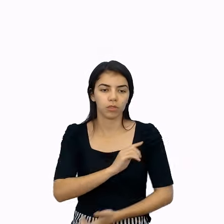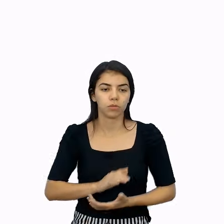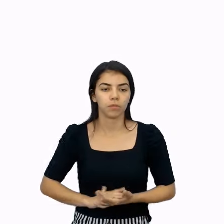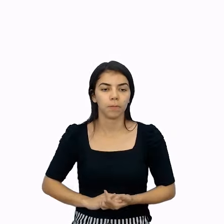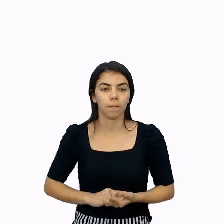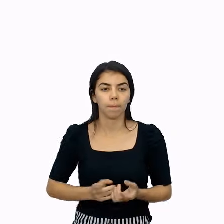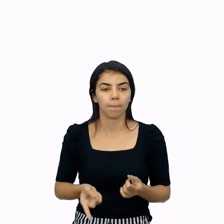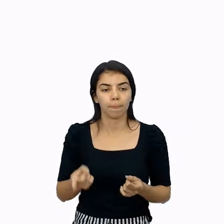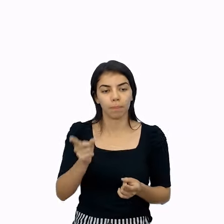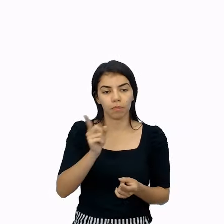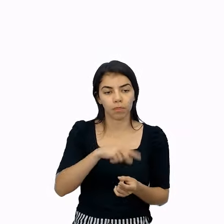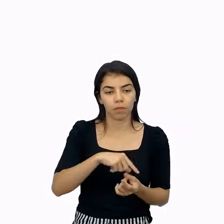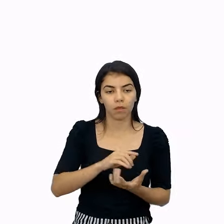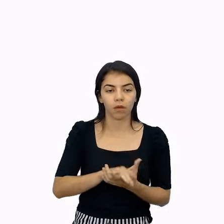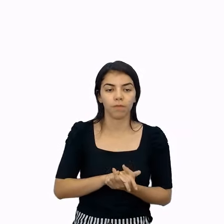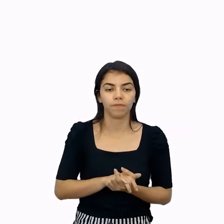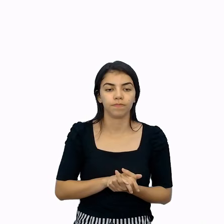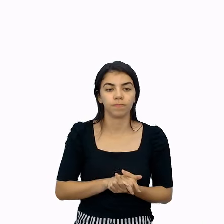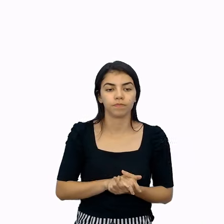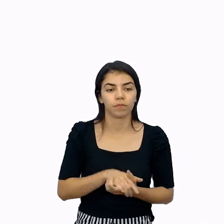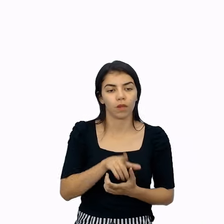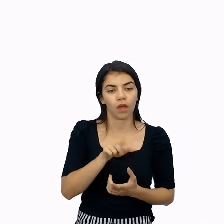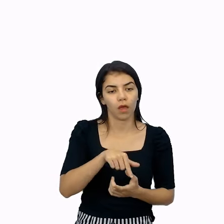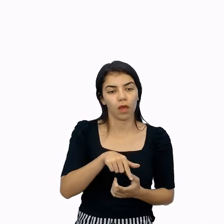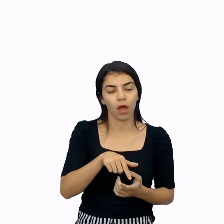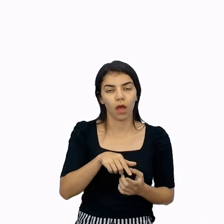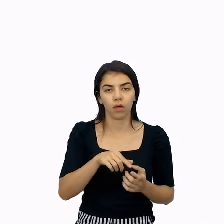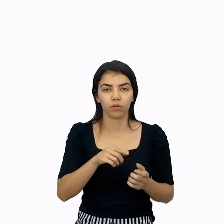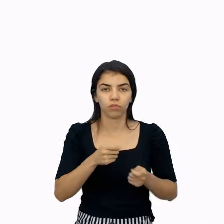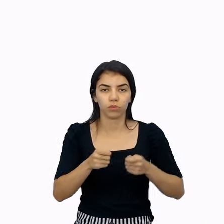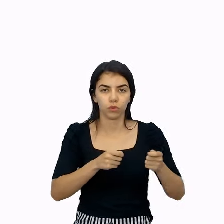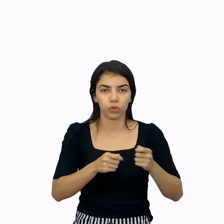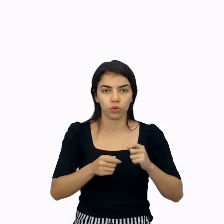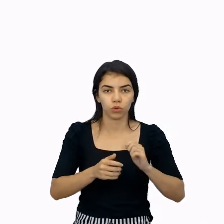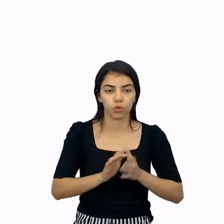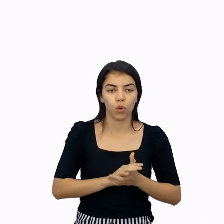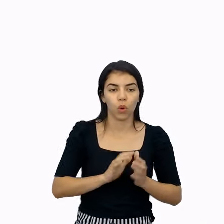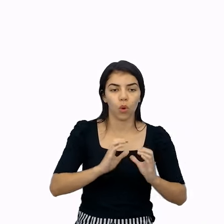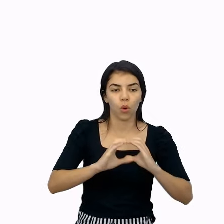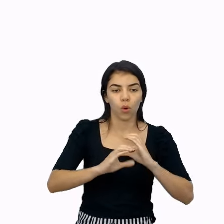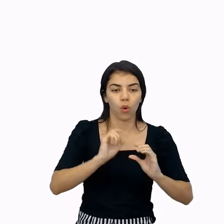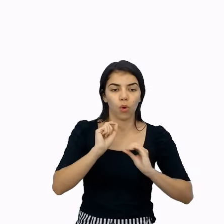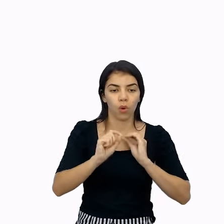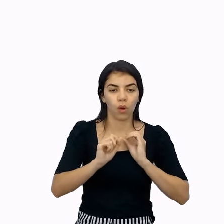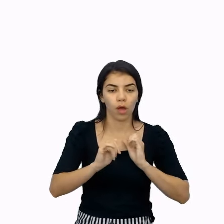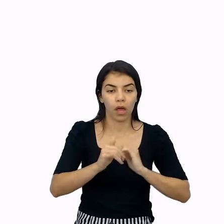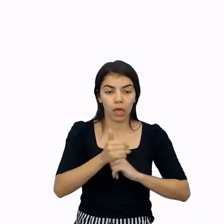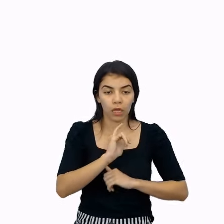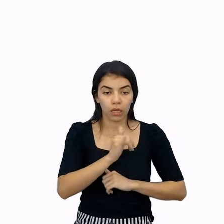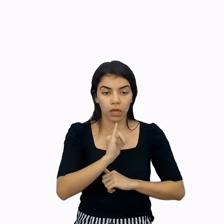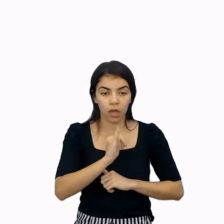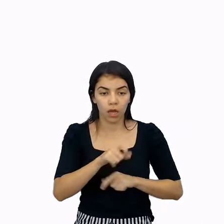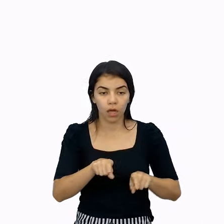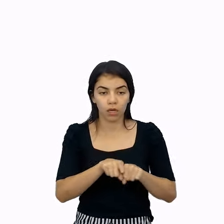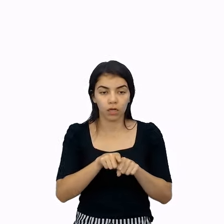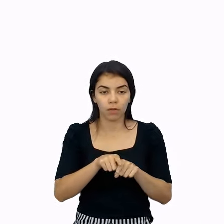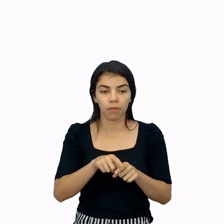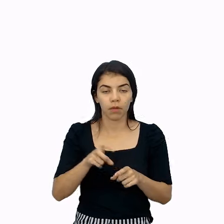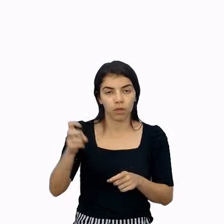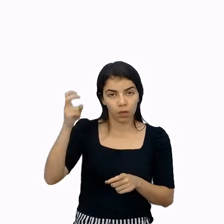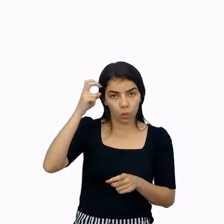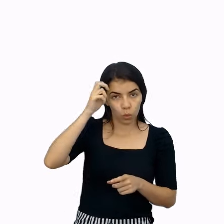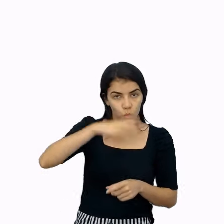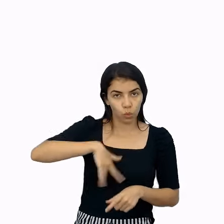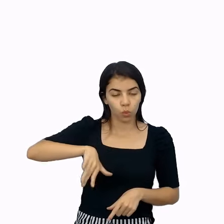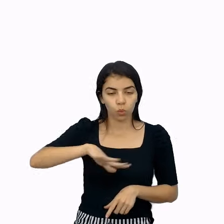um gênero que é do domínio comunicativo do narrar, sob a ótica da cultura ficcional. Então,